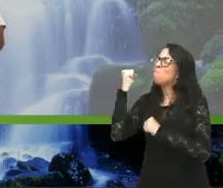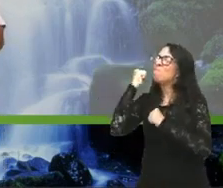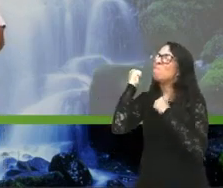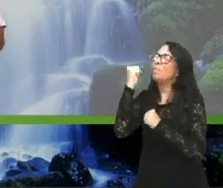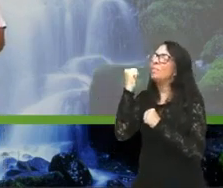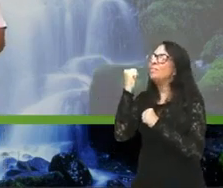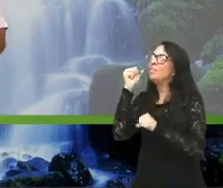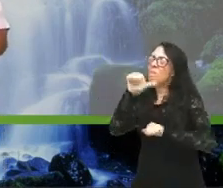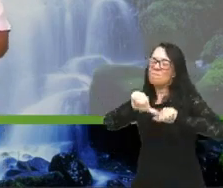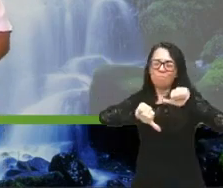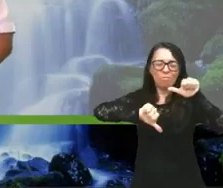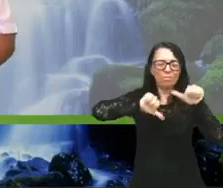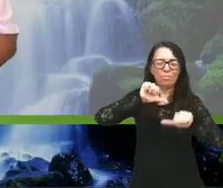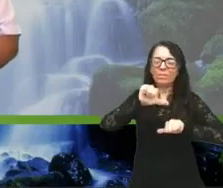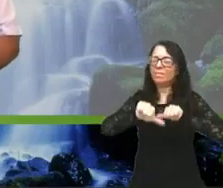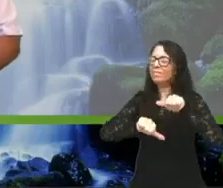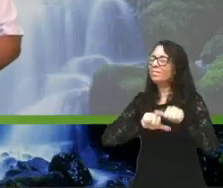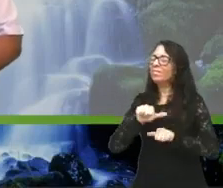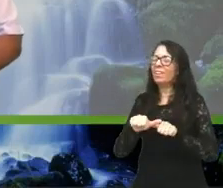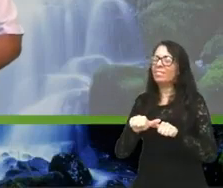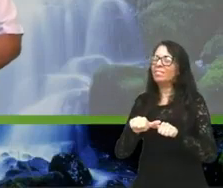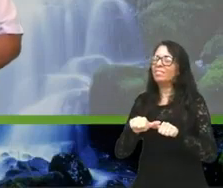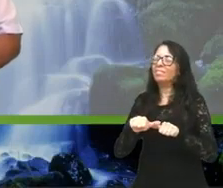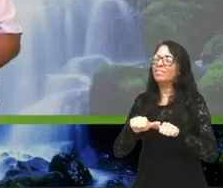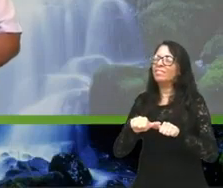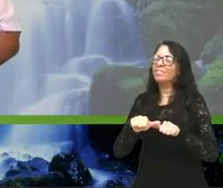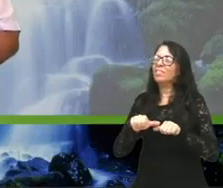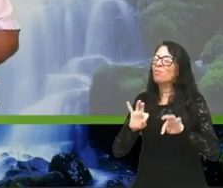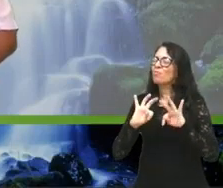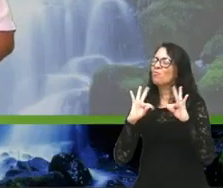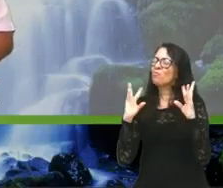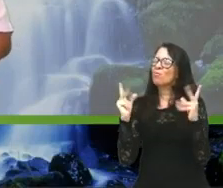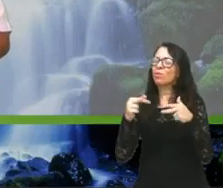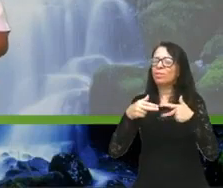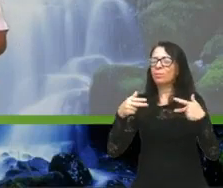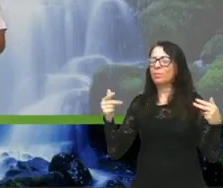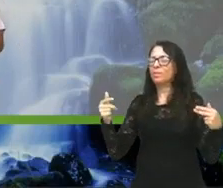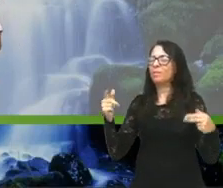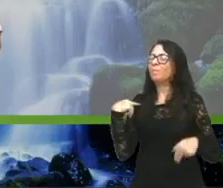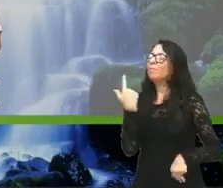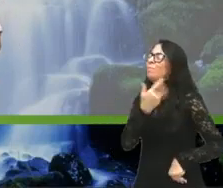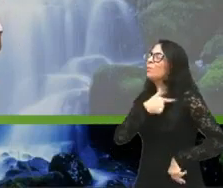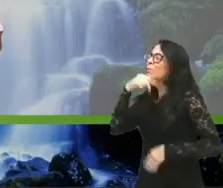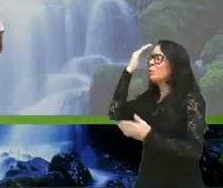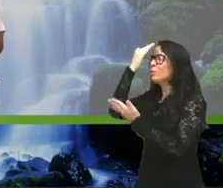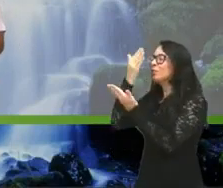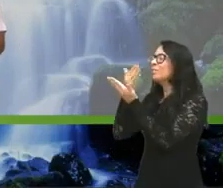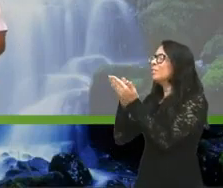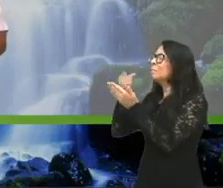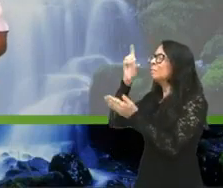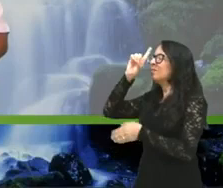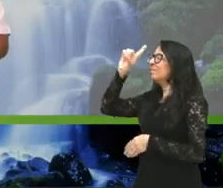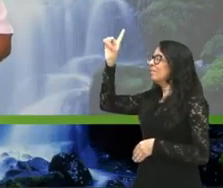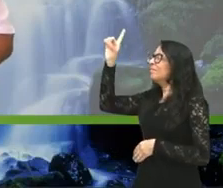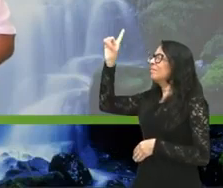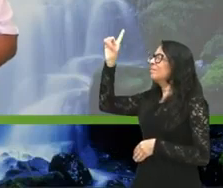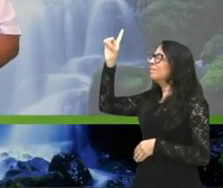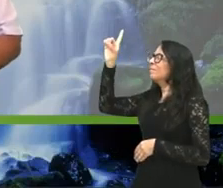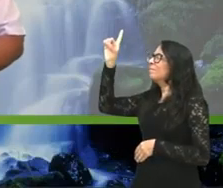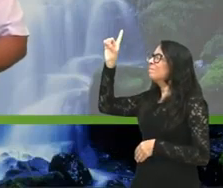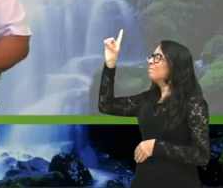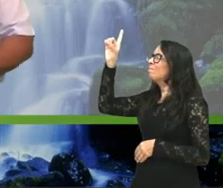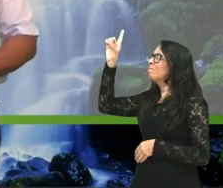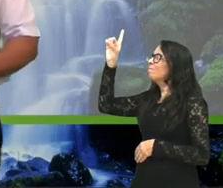acompanhando, cultuando o Senhor em suas casas. Em nome de Jesus, abençoa-os. Em nome de